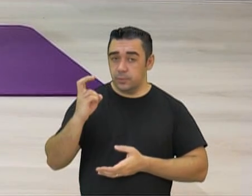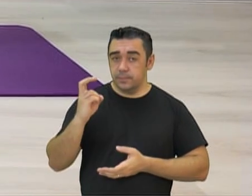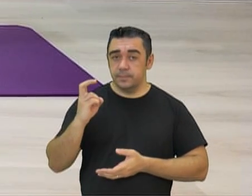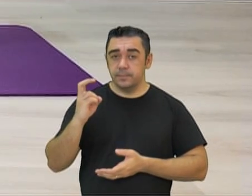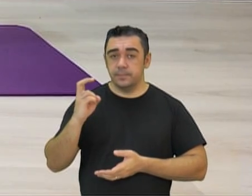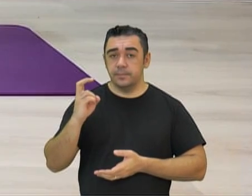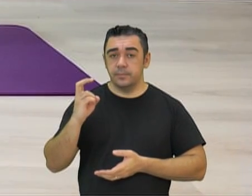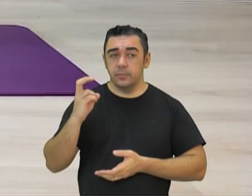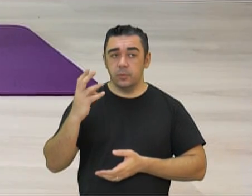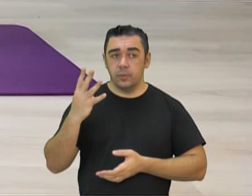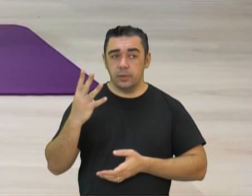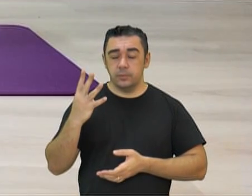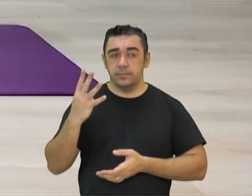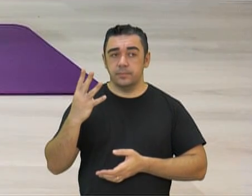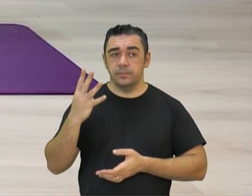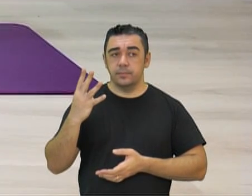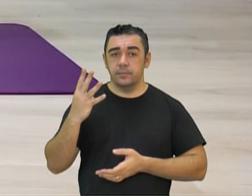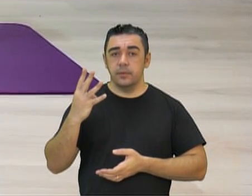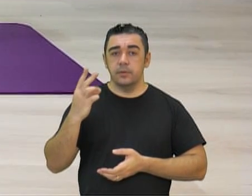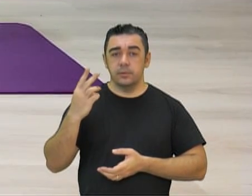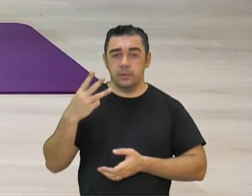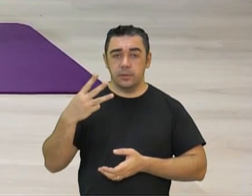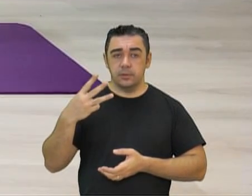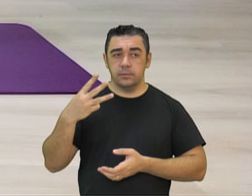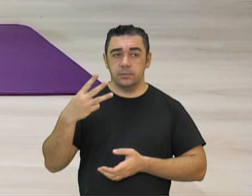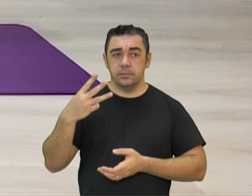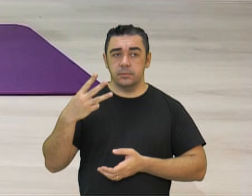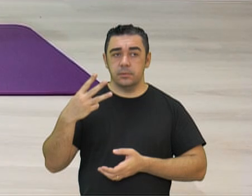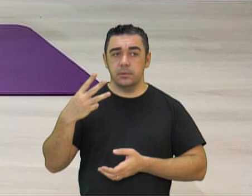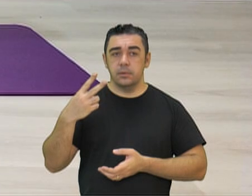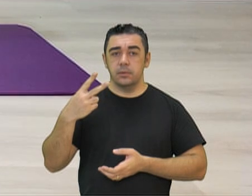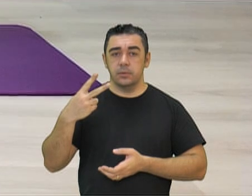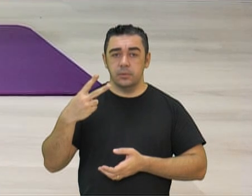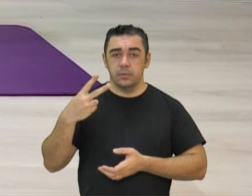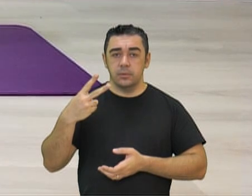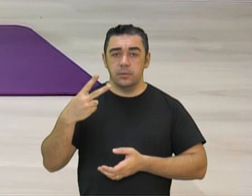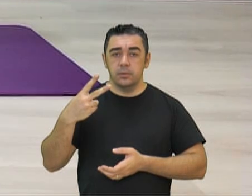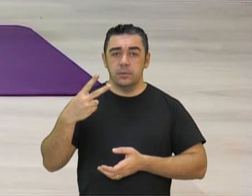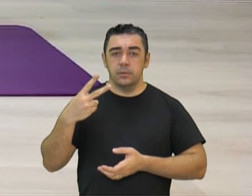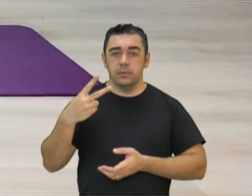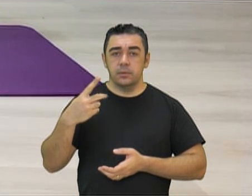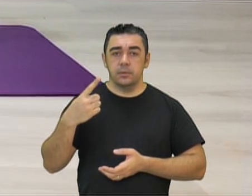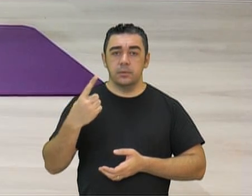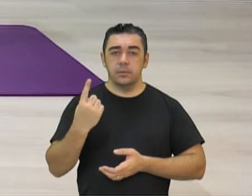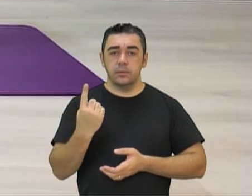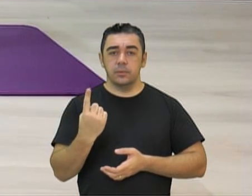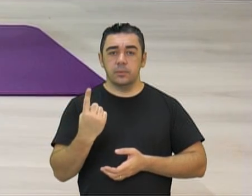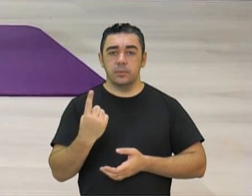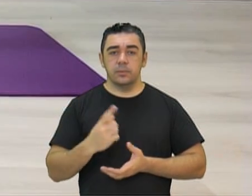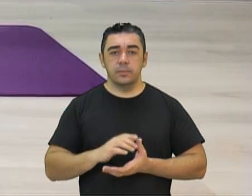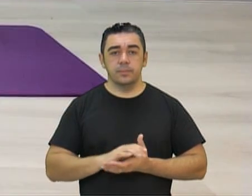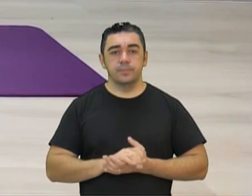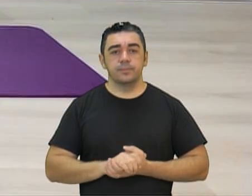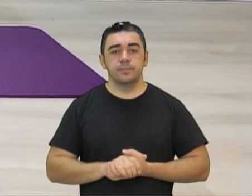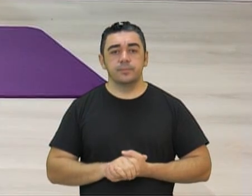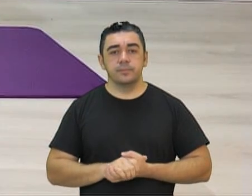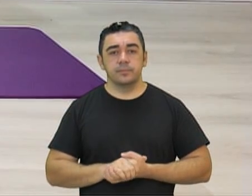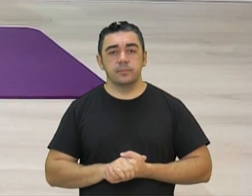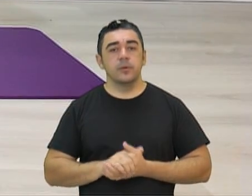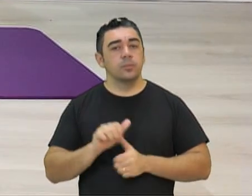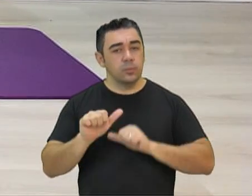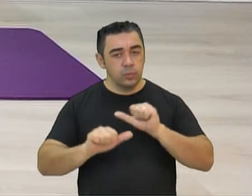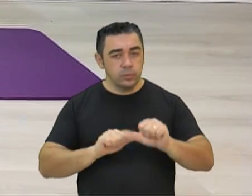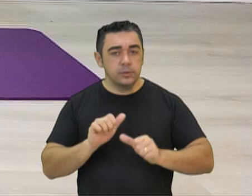5, 4, 3, 2, 1.